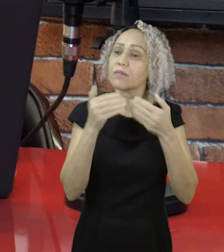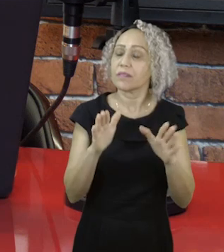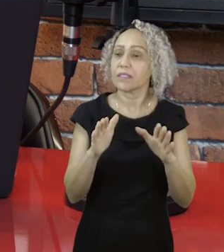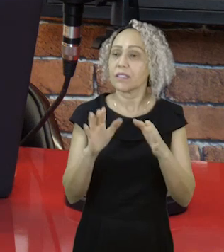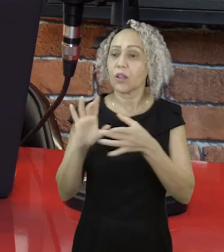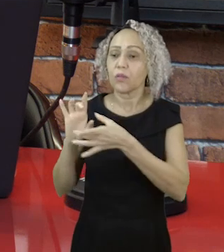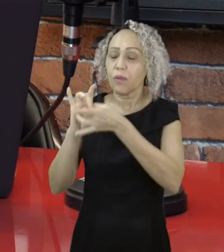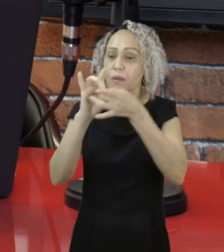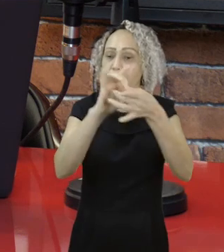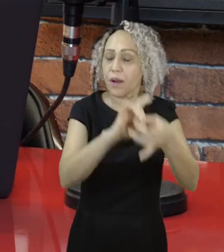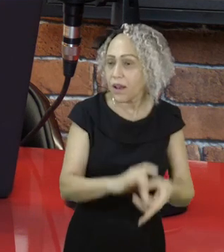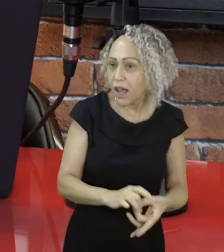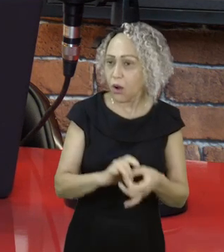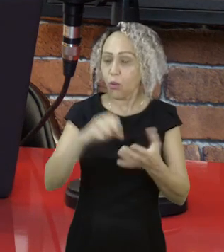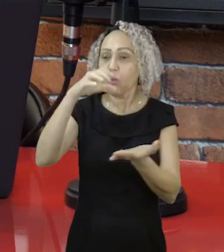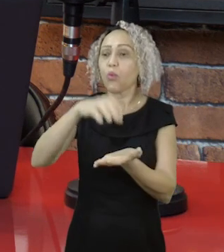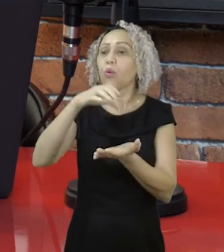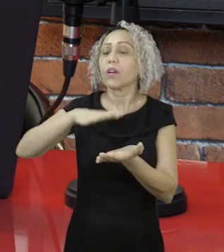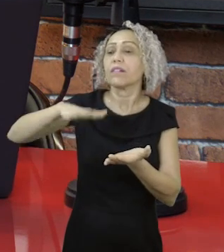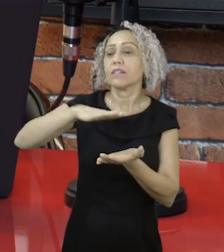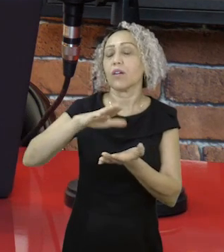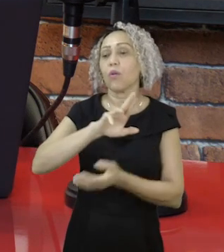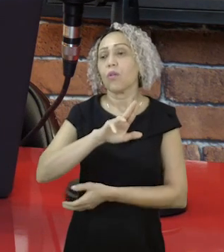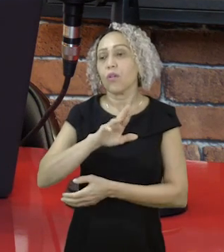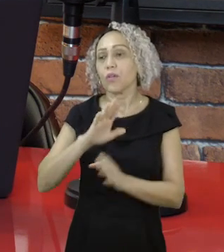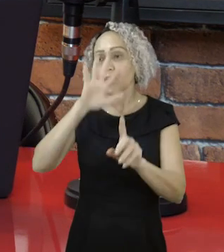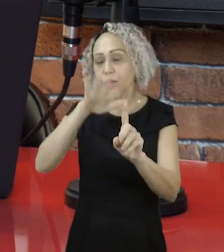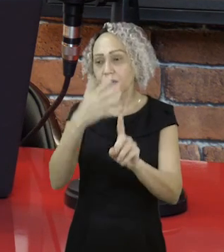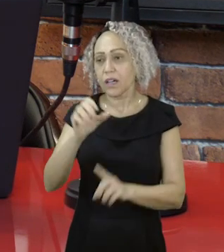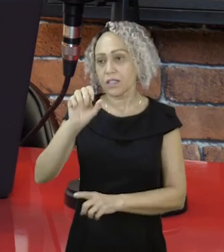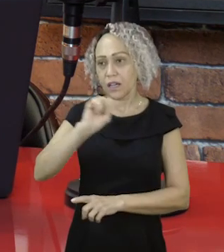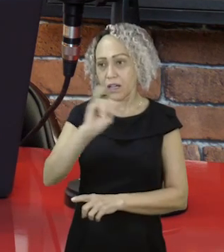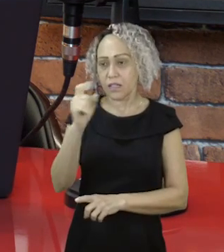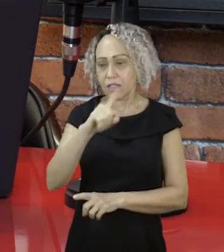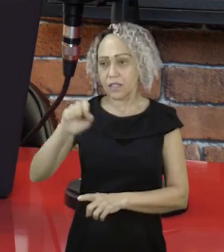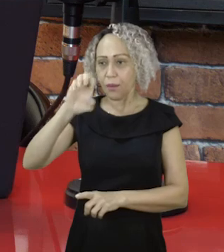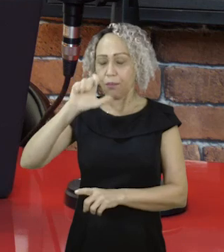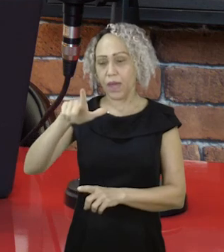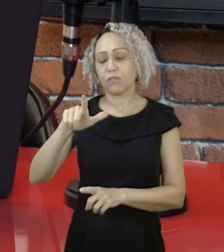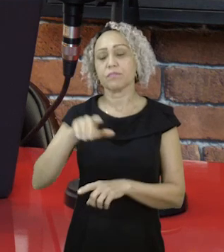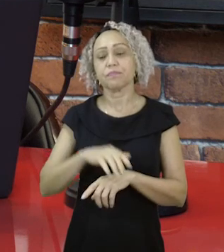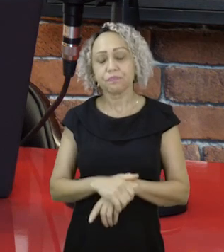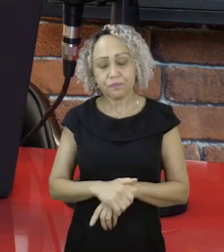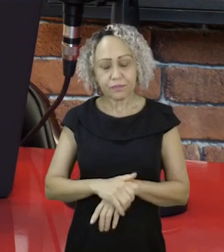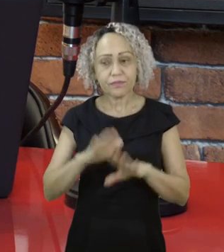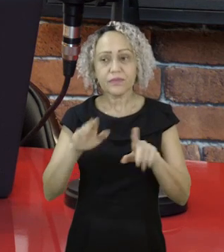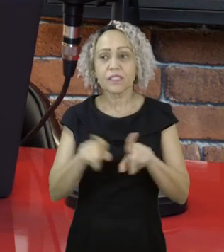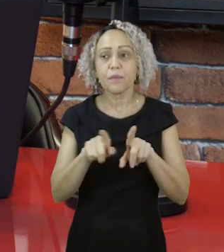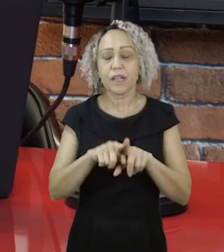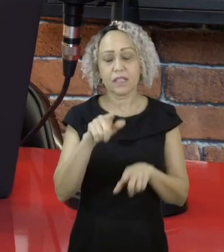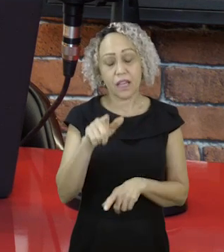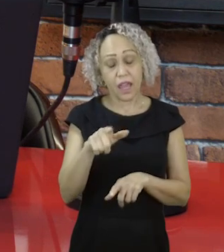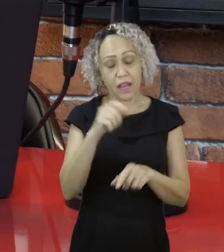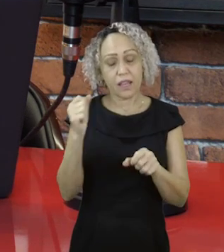Olímpico Isabel Salgado. Os empreendimentos aproveitam a estrutura deixada como legado pelos Jogos Olímpicos de